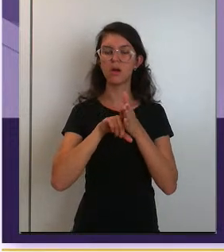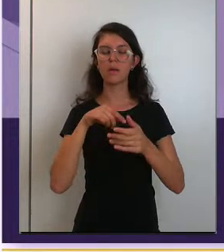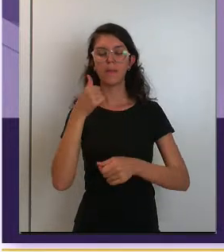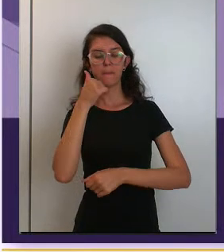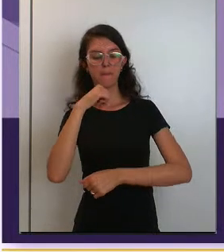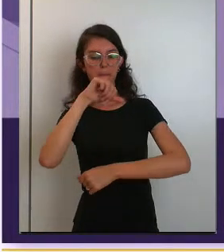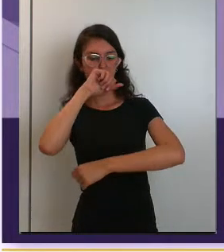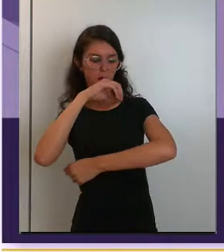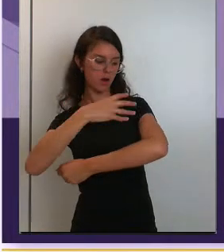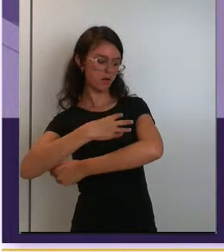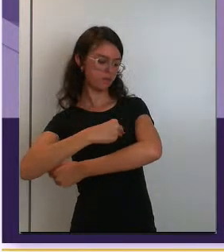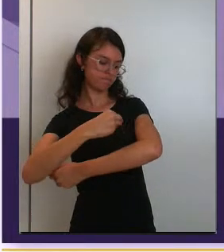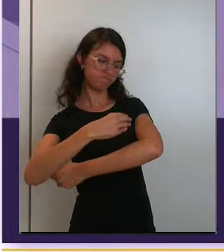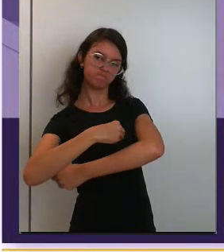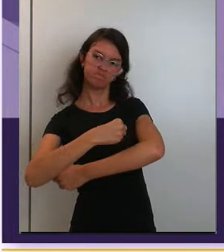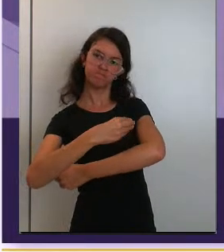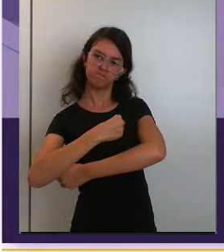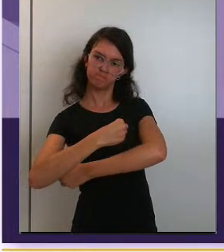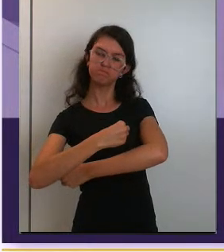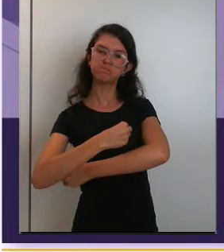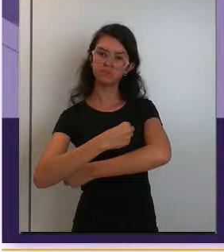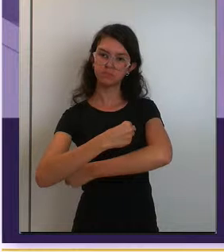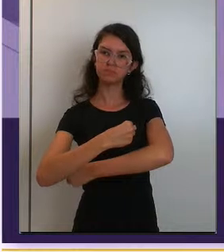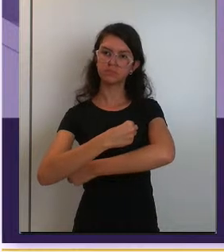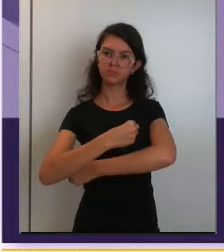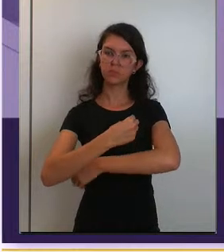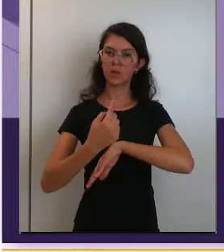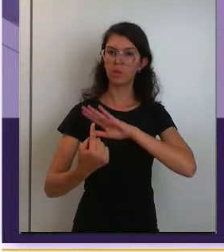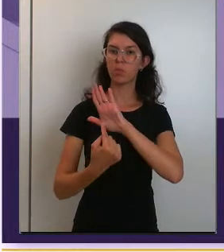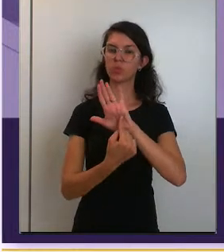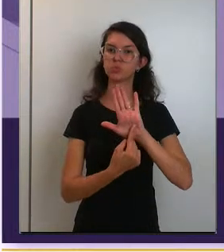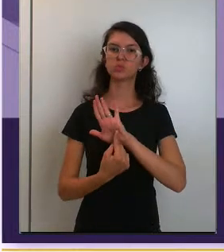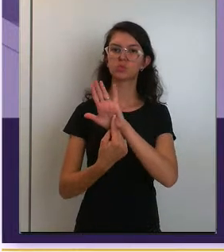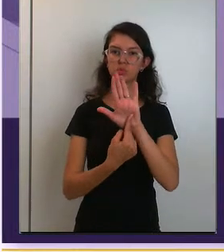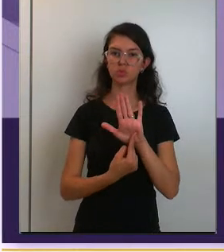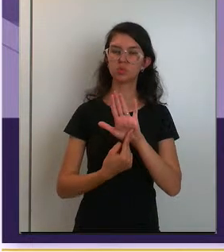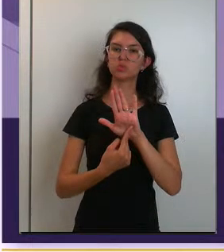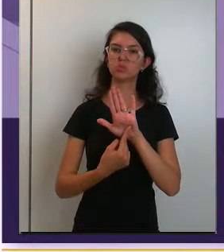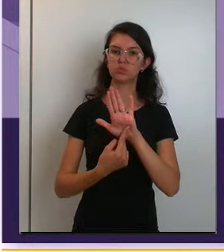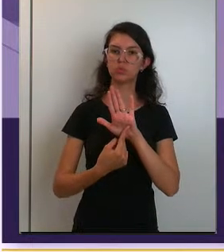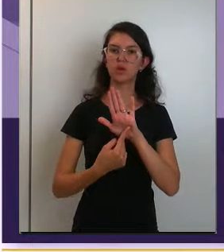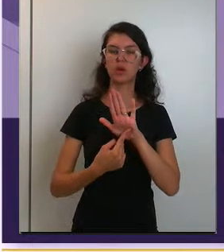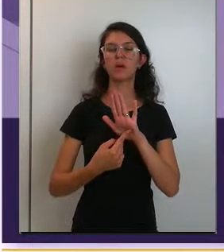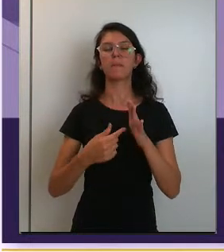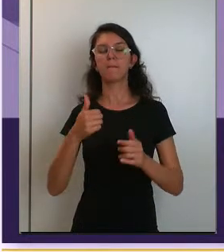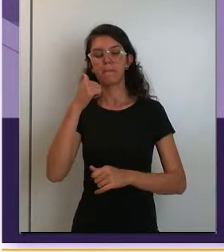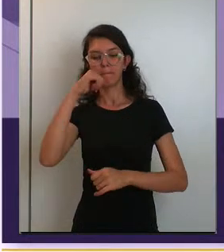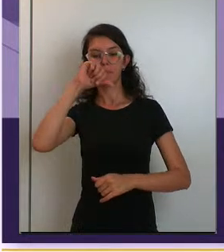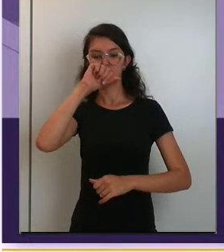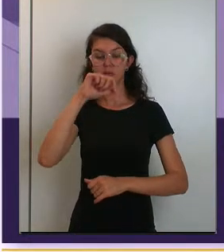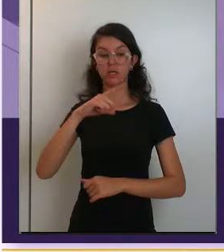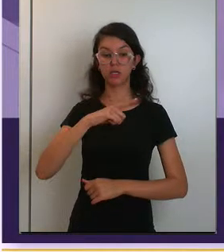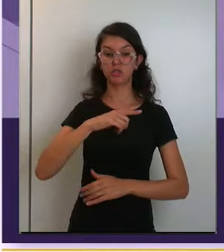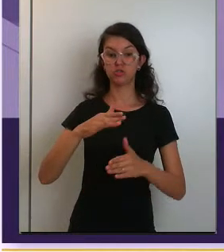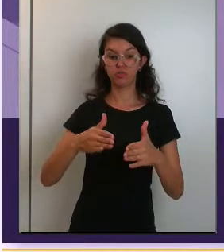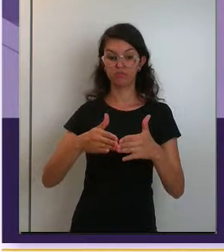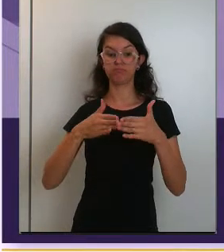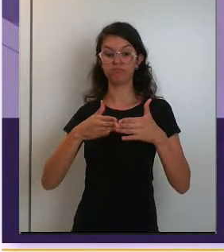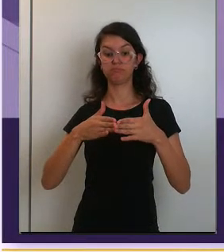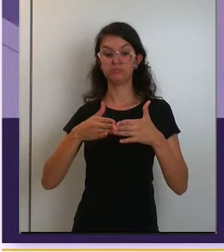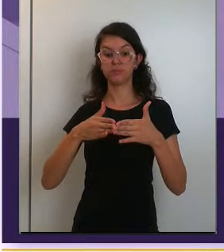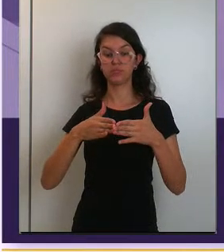Janeiro, identificou que as mães que gozavam de licença maternidade,